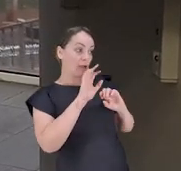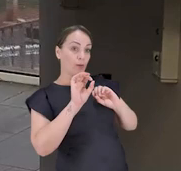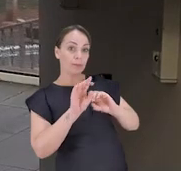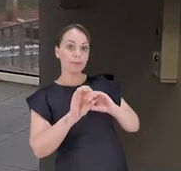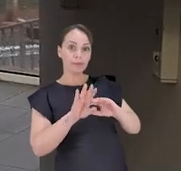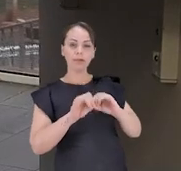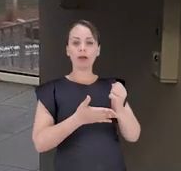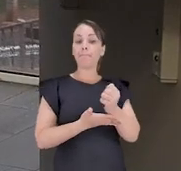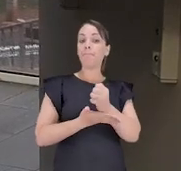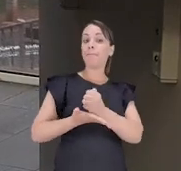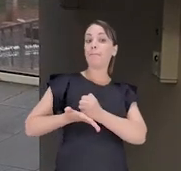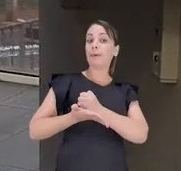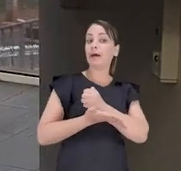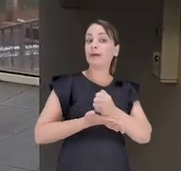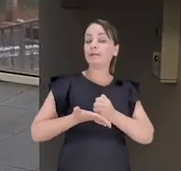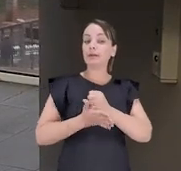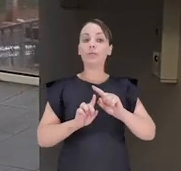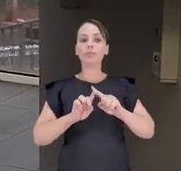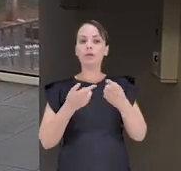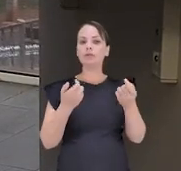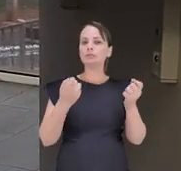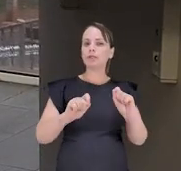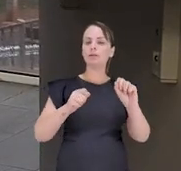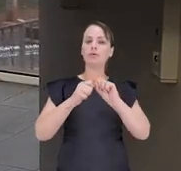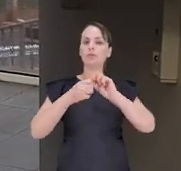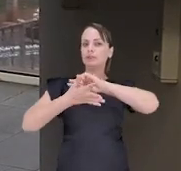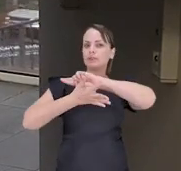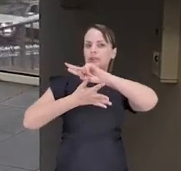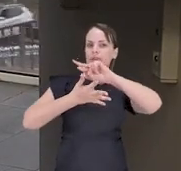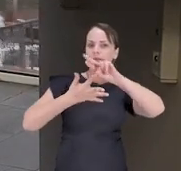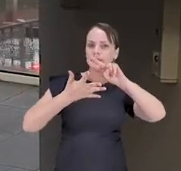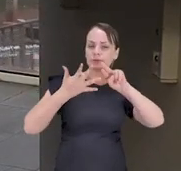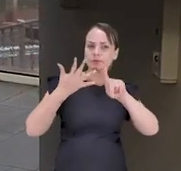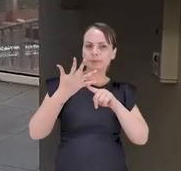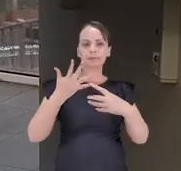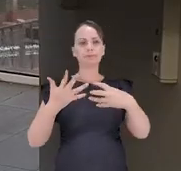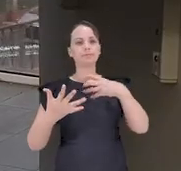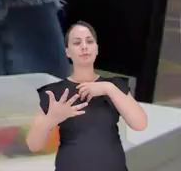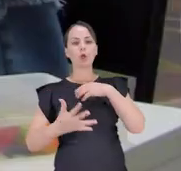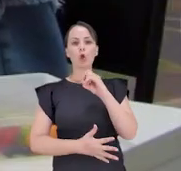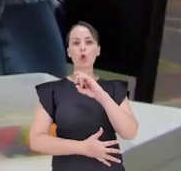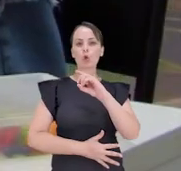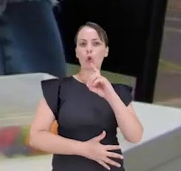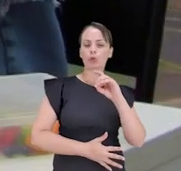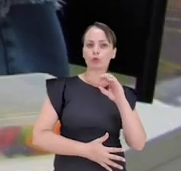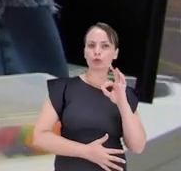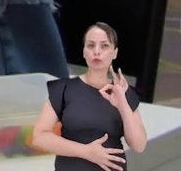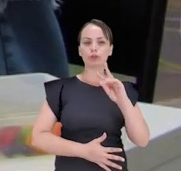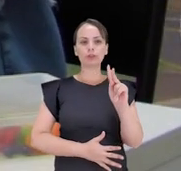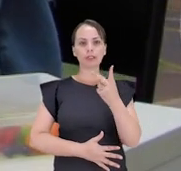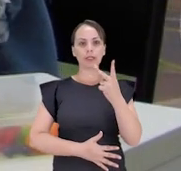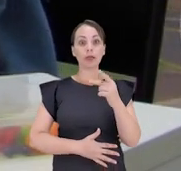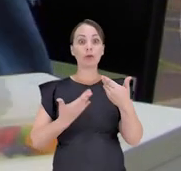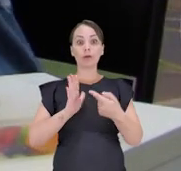receita básica, mas você pode fazer diferentes texturas. Por exemplo, você pode fazer a textura crunch, que é quando você... Mostra